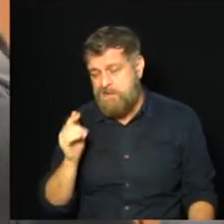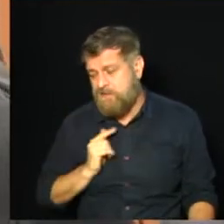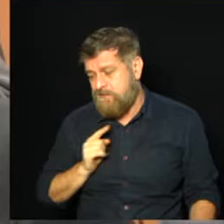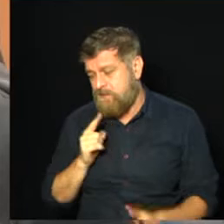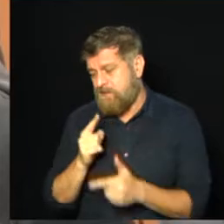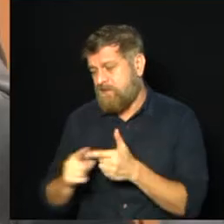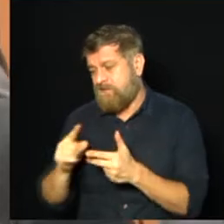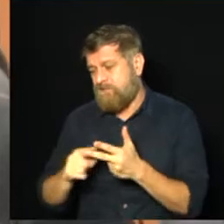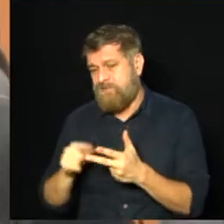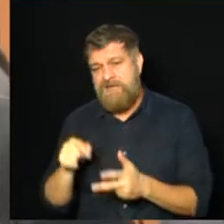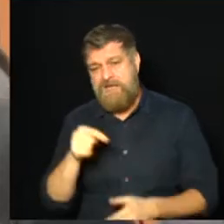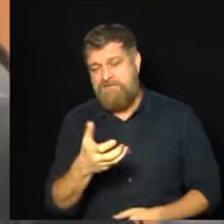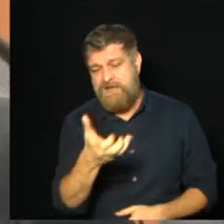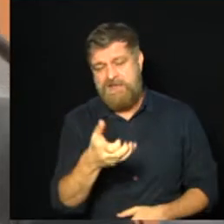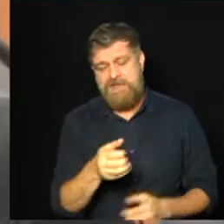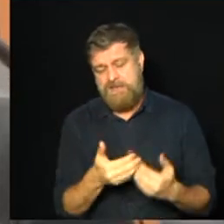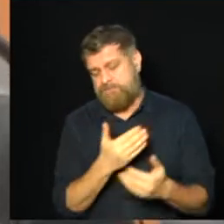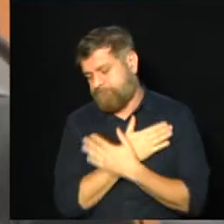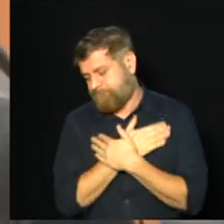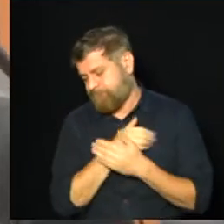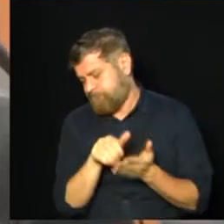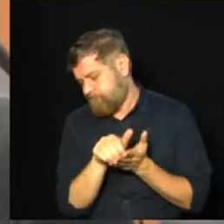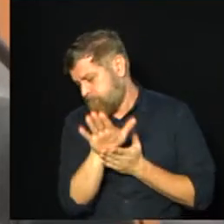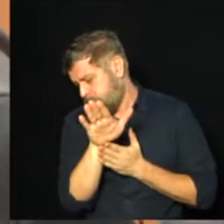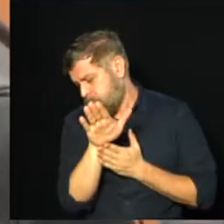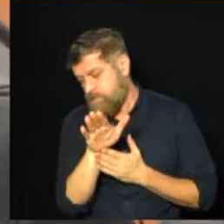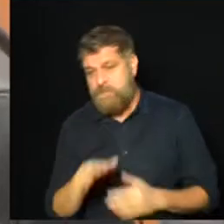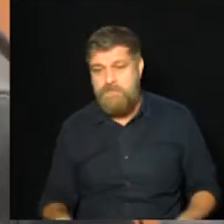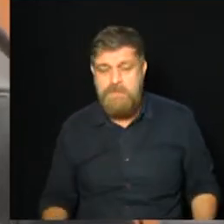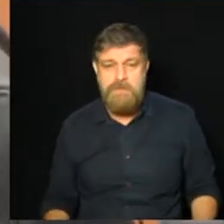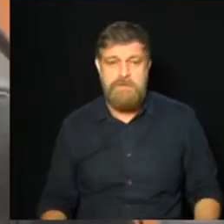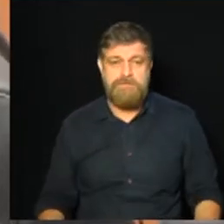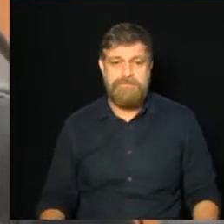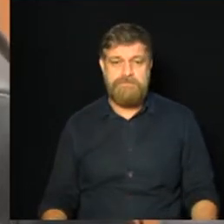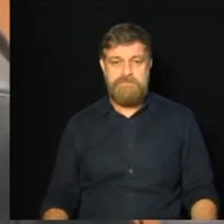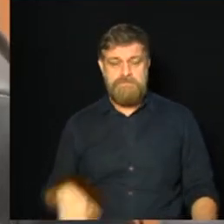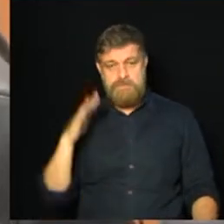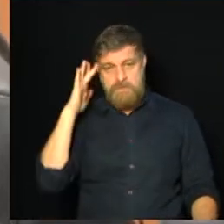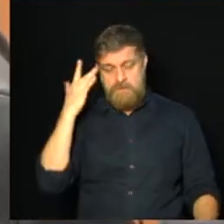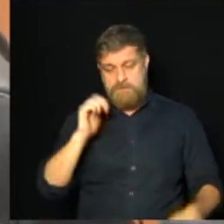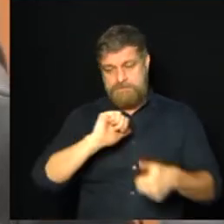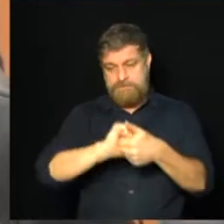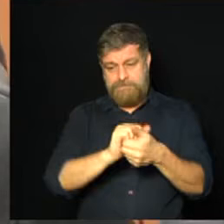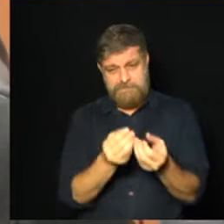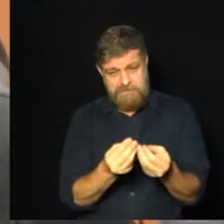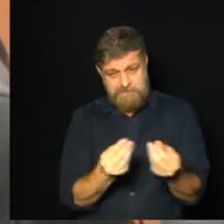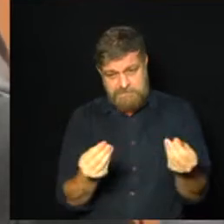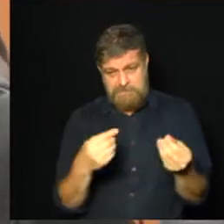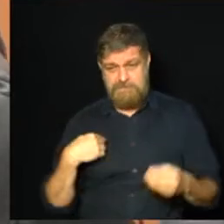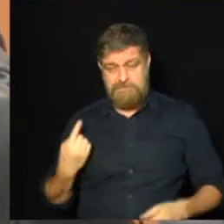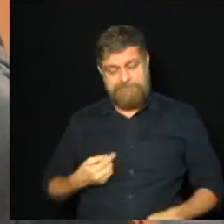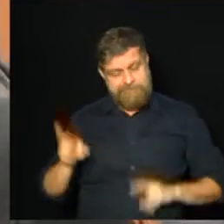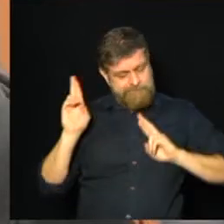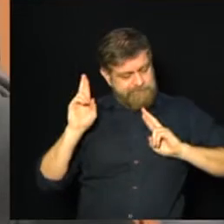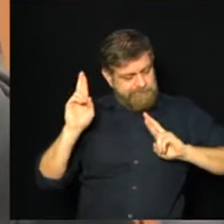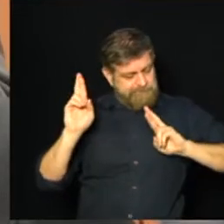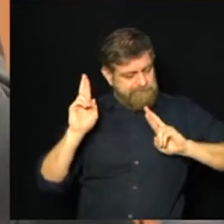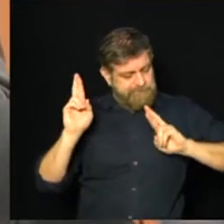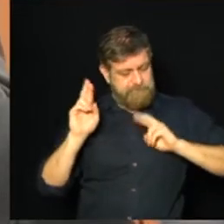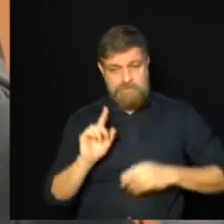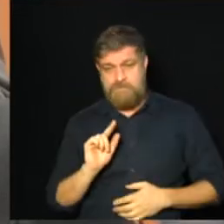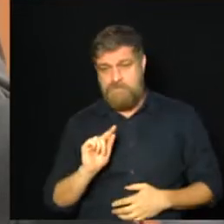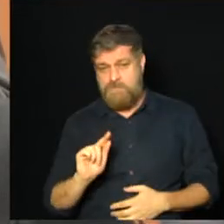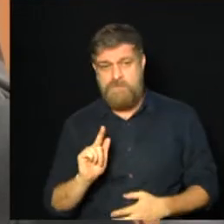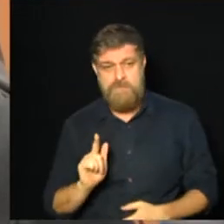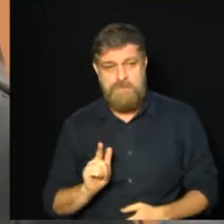não permanecer naquele lugar. Mas eu acho que, quanto à qualidade, a gente espera que